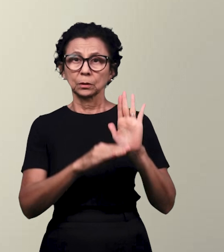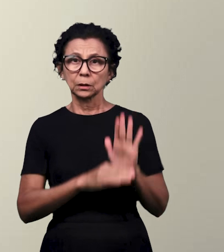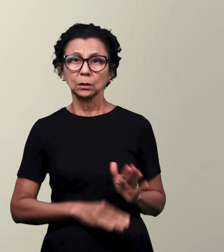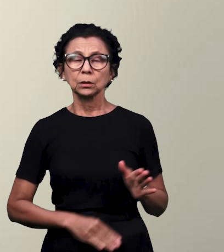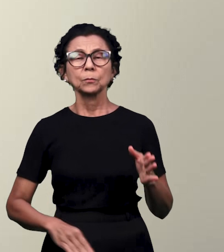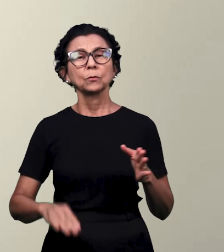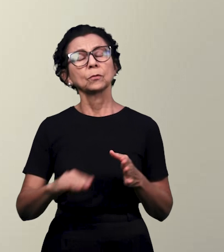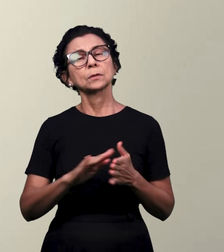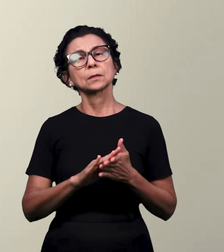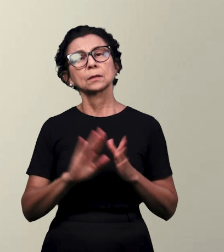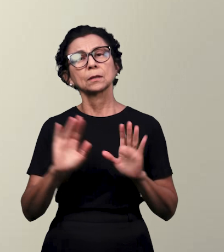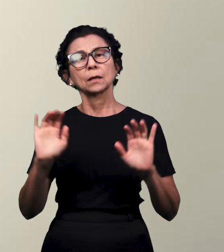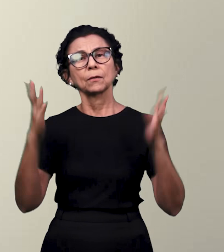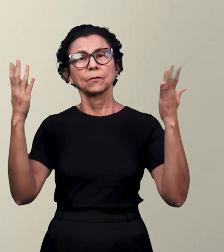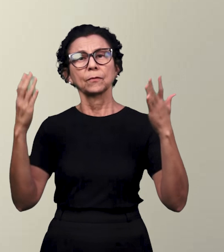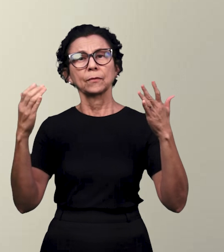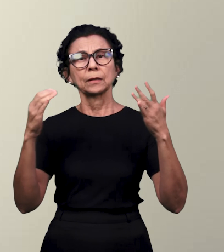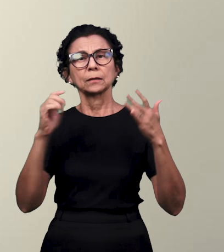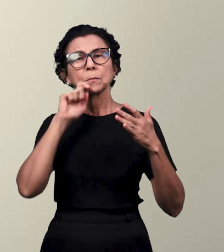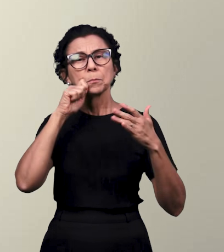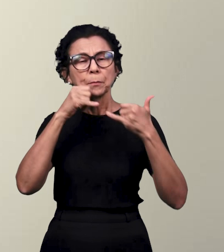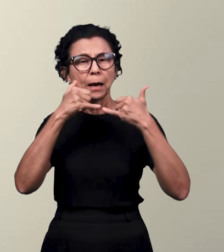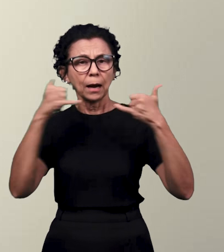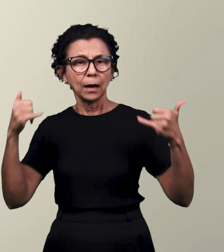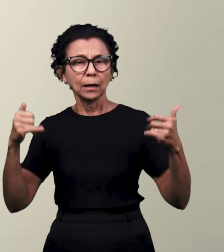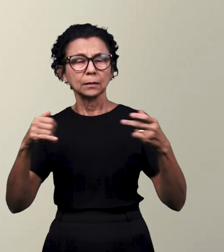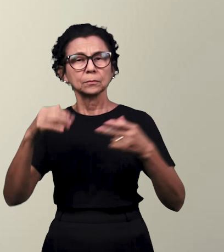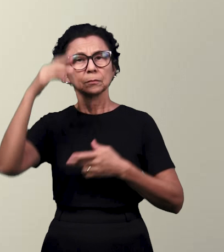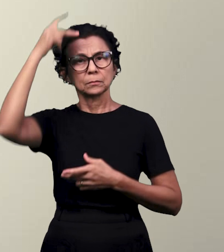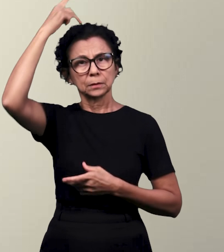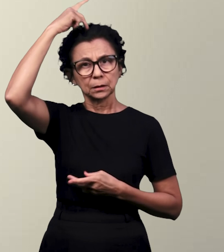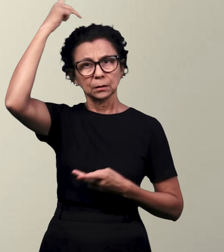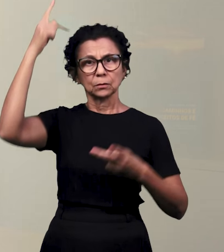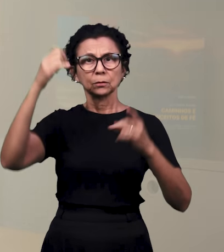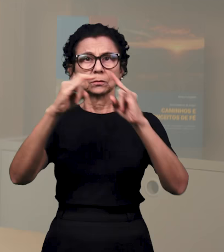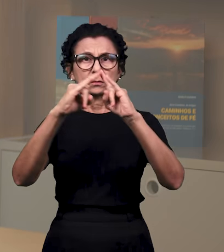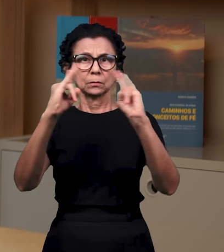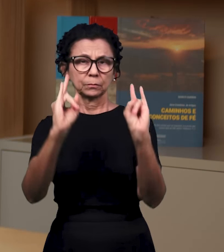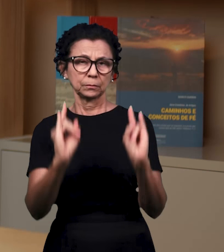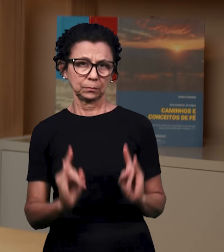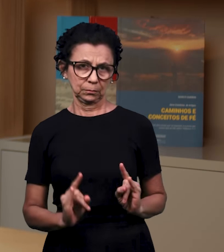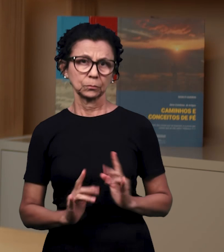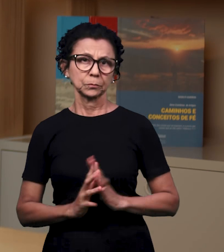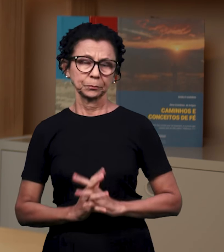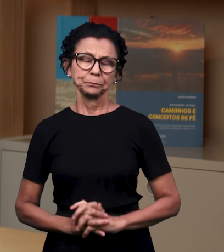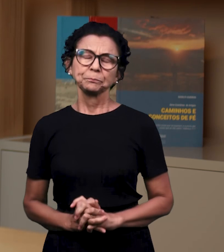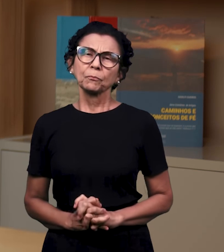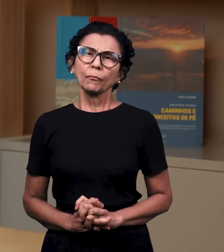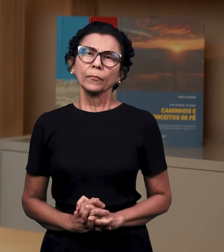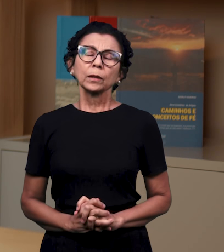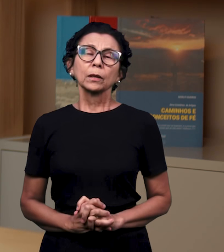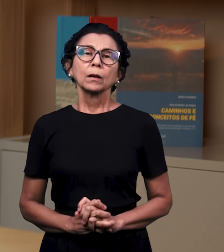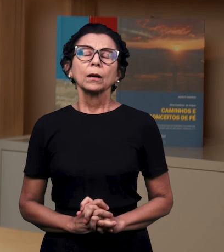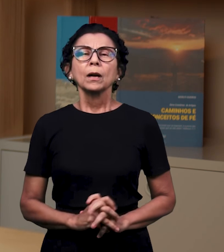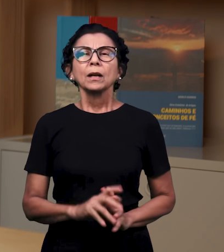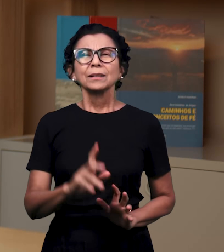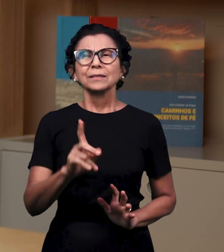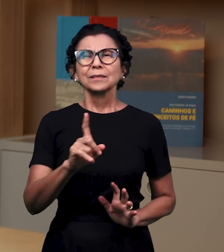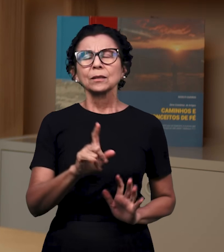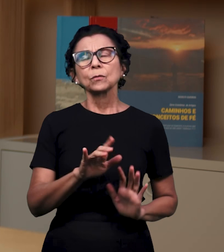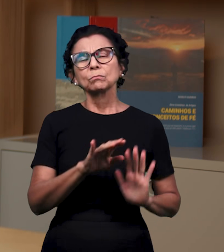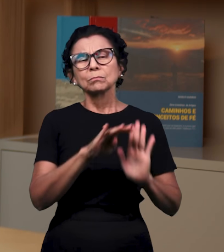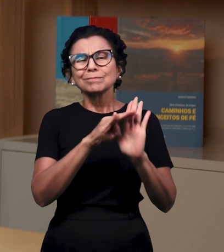festas dos pães ázimos, do Pentecostes e dos tabernáculos. Nós não vamos abordar de uma forma sequencial, mas